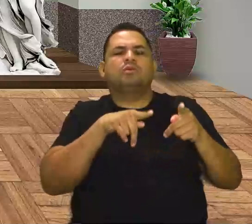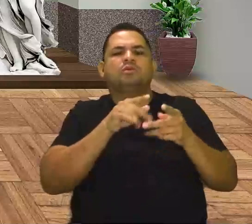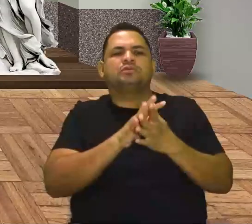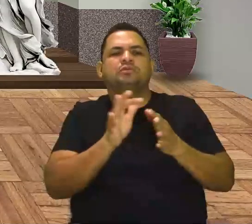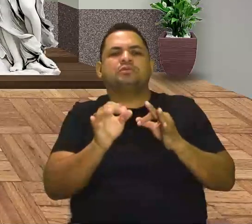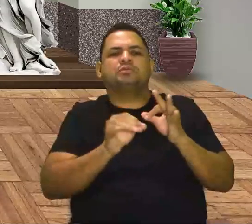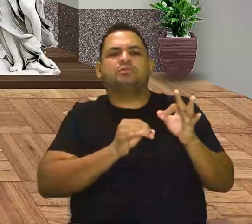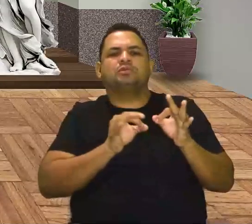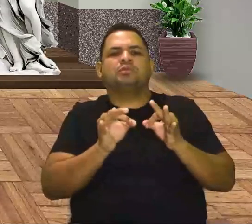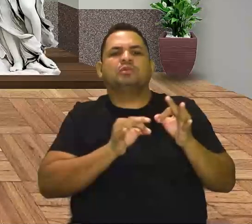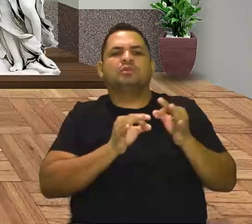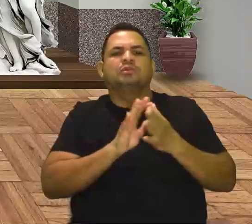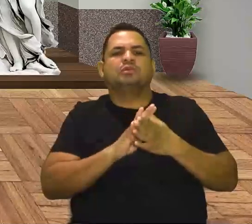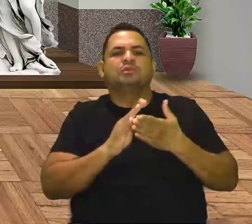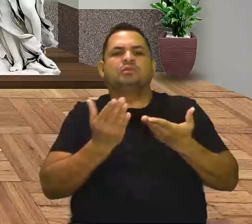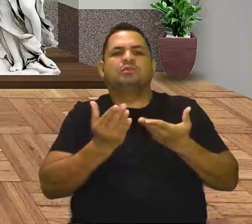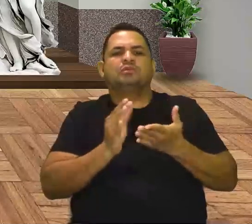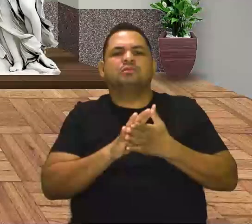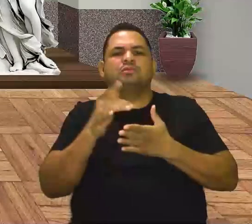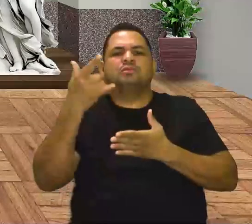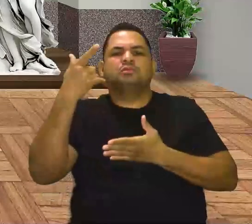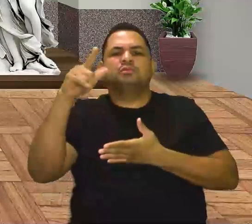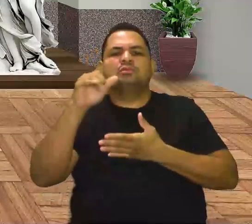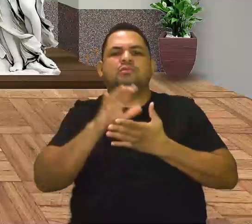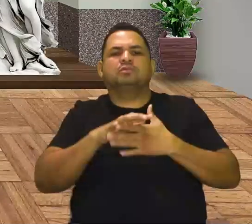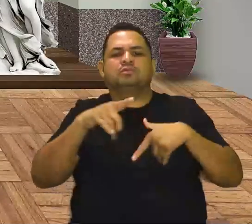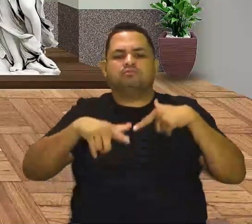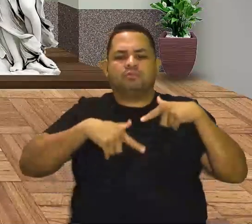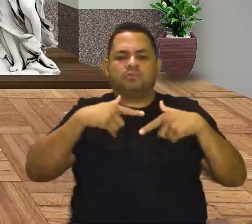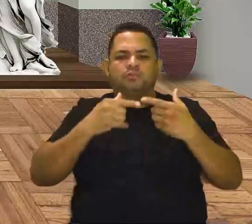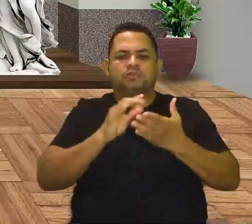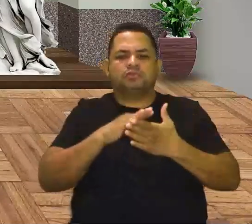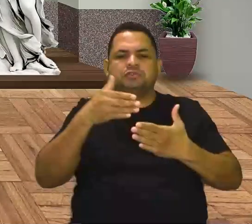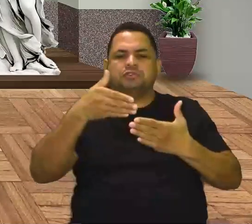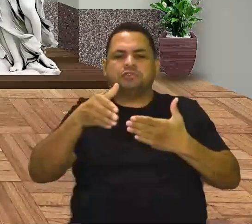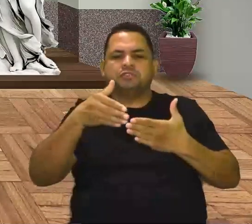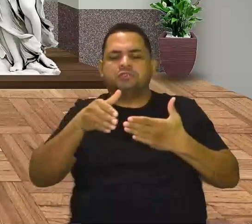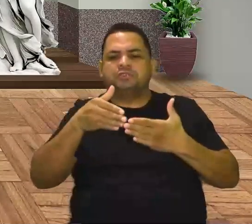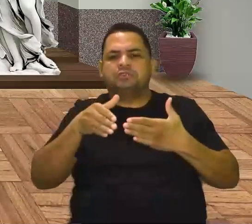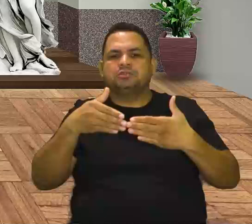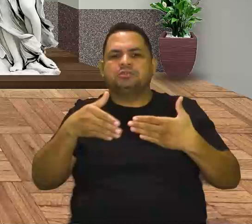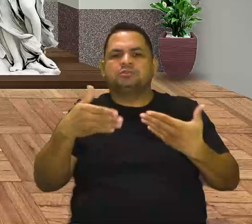organizando e como é que eles estão conseguindo produzir excedentes?